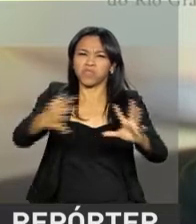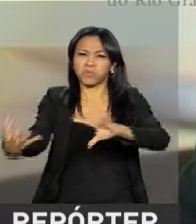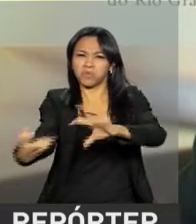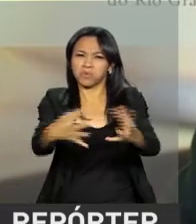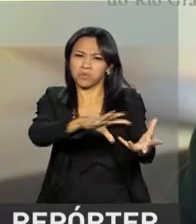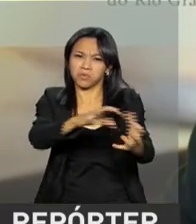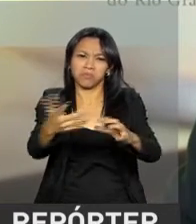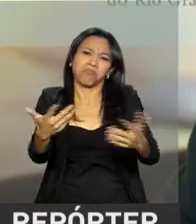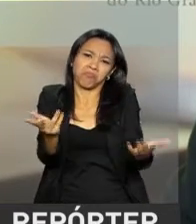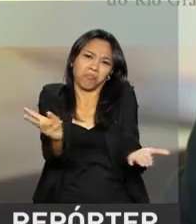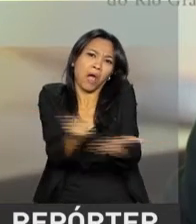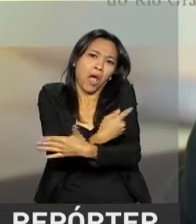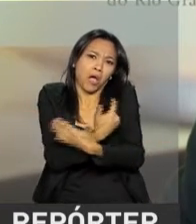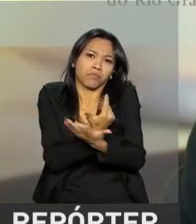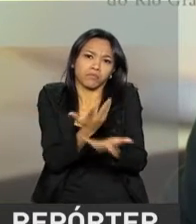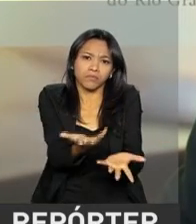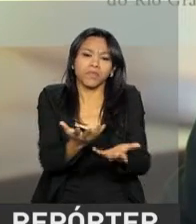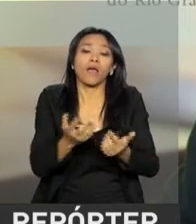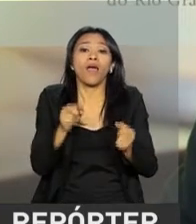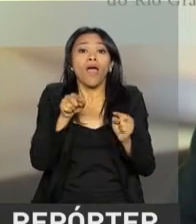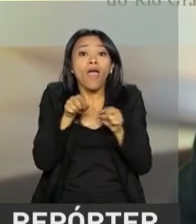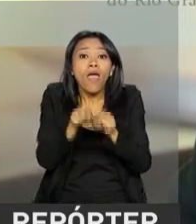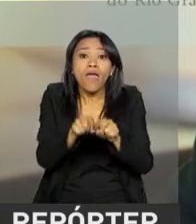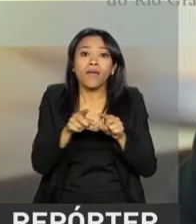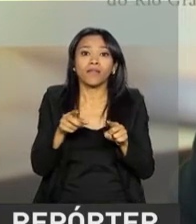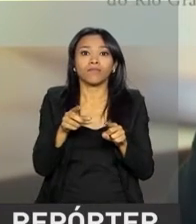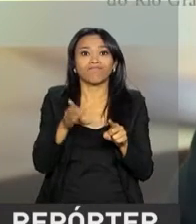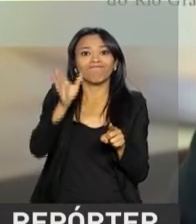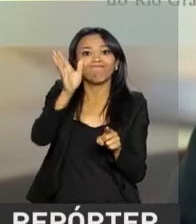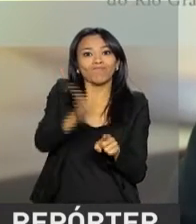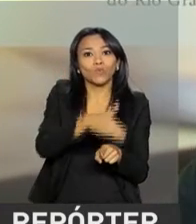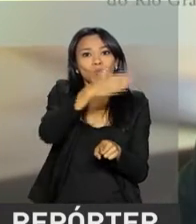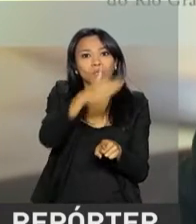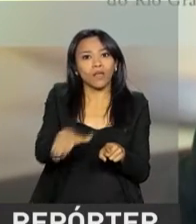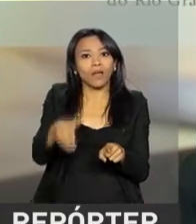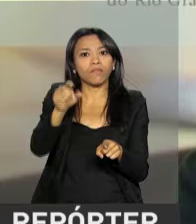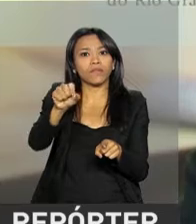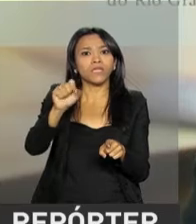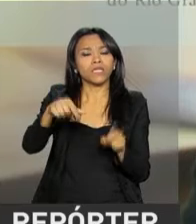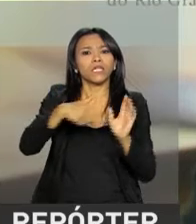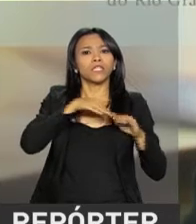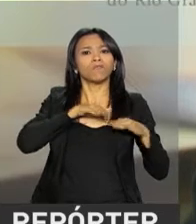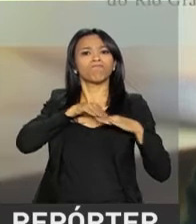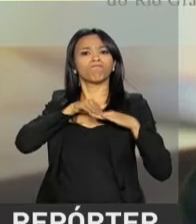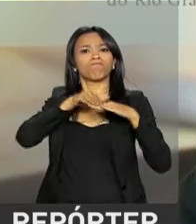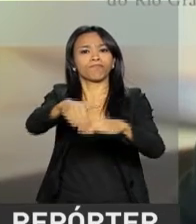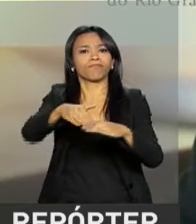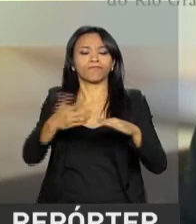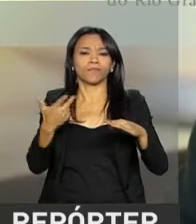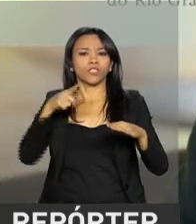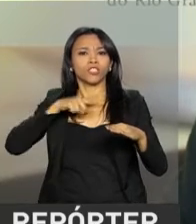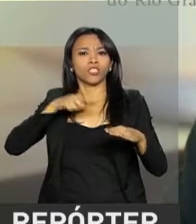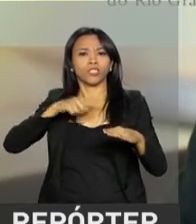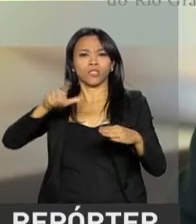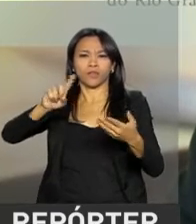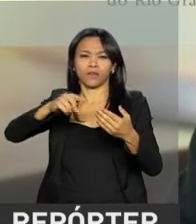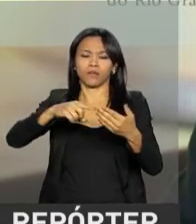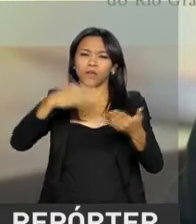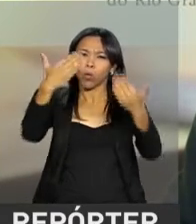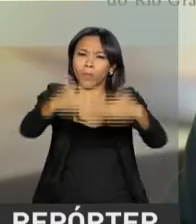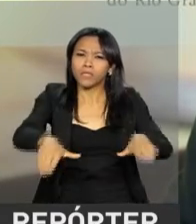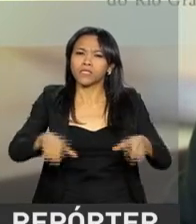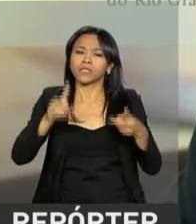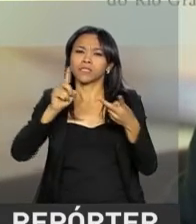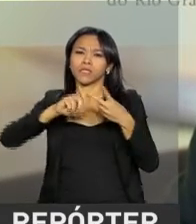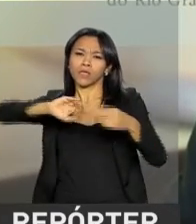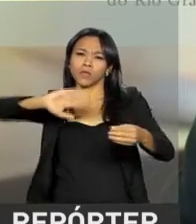acordo coletivo era tornado nulo e se impunha indenizações acima da